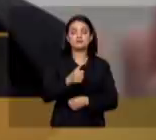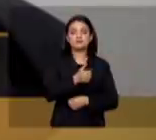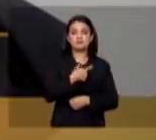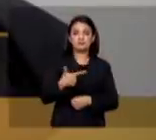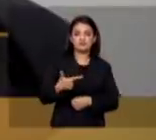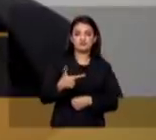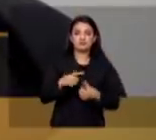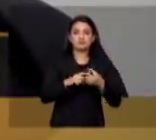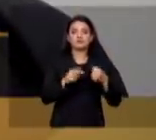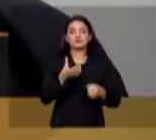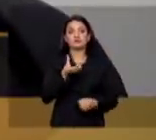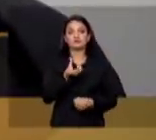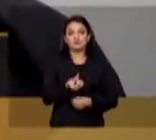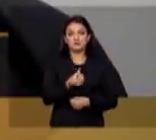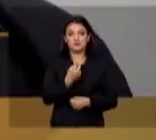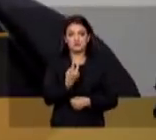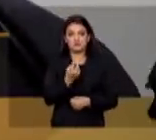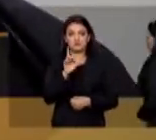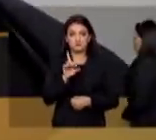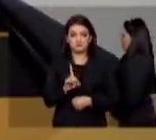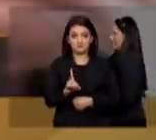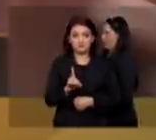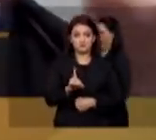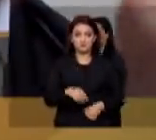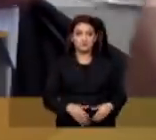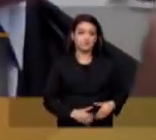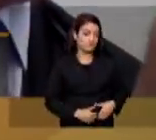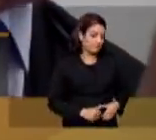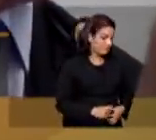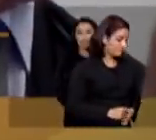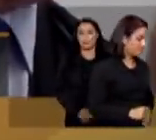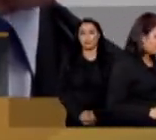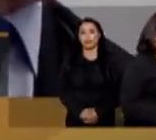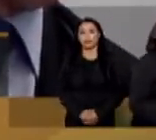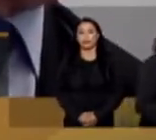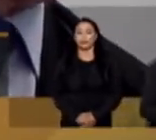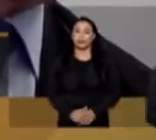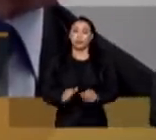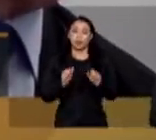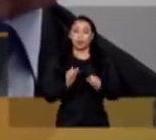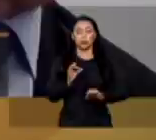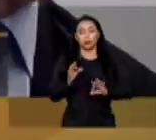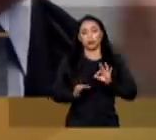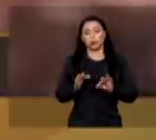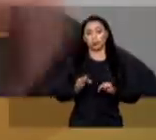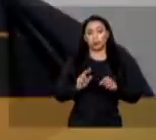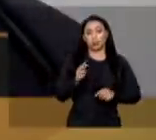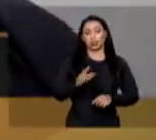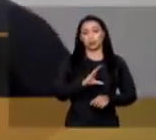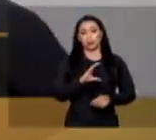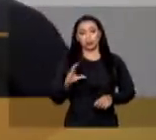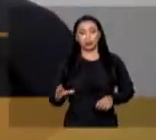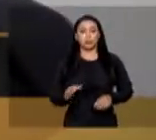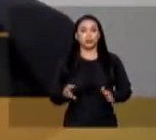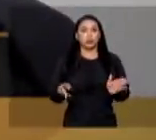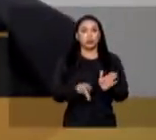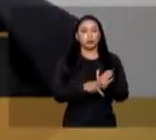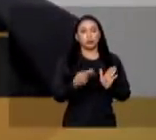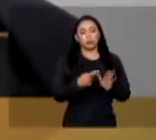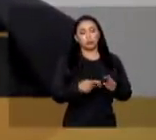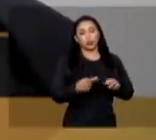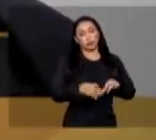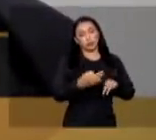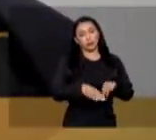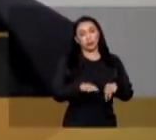6º, 2D do regimento interno. Pode julgar habeas corpus contra os seus próprios ministros. Artigo 6º,